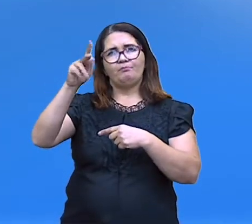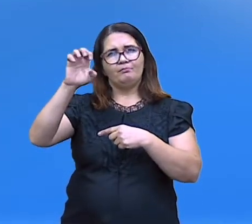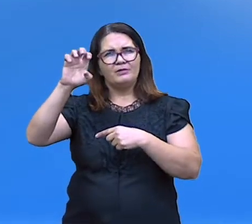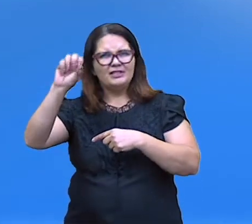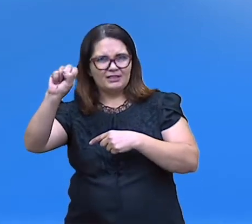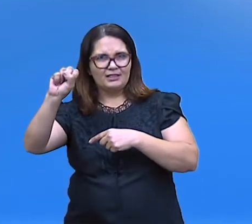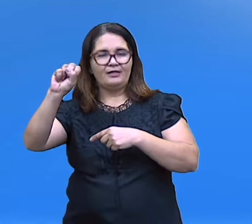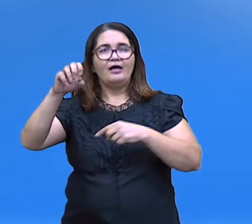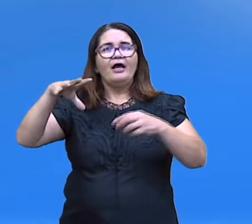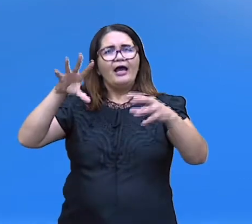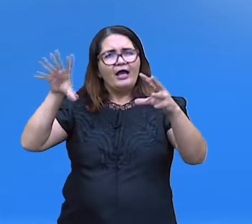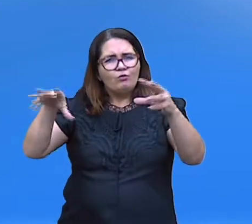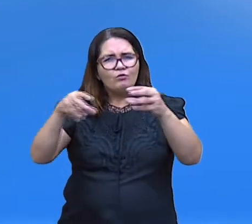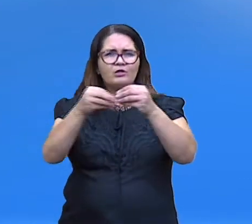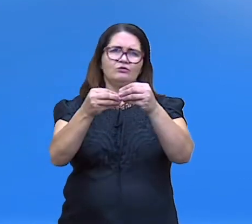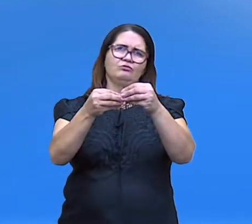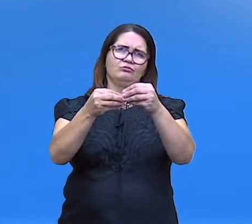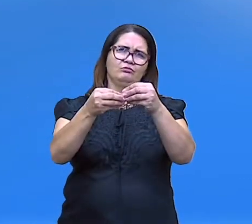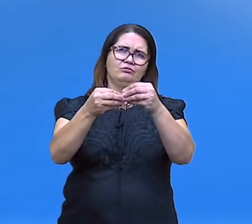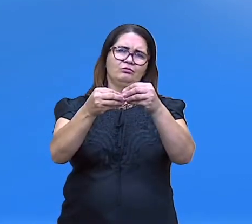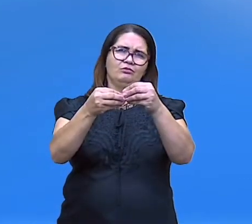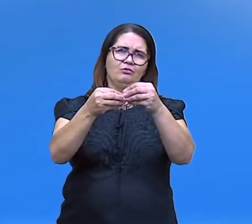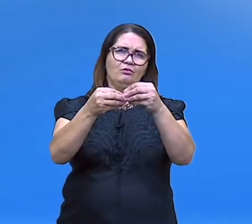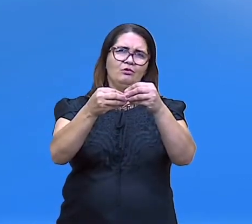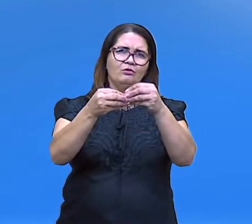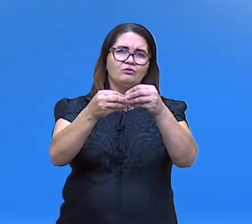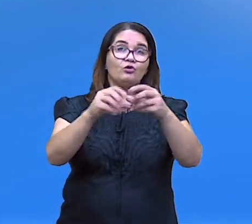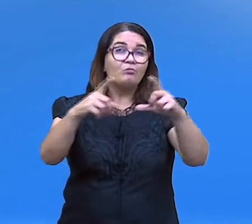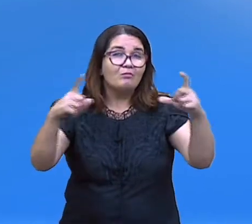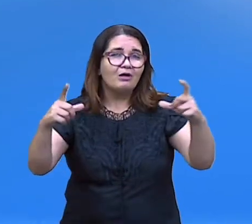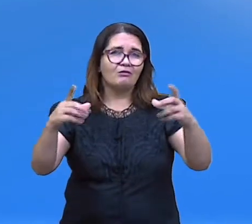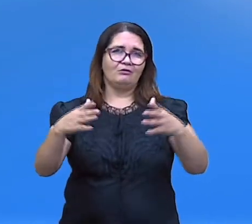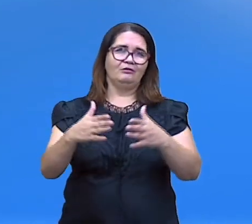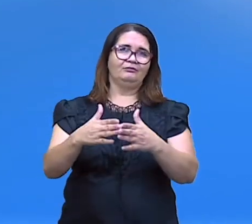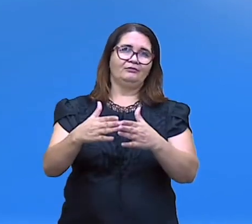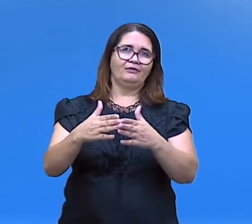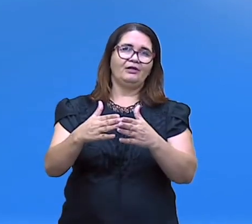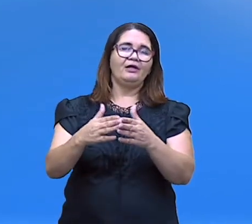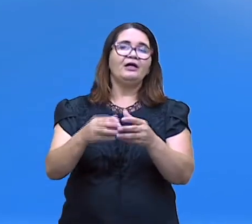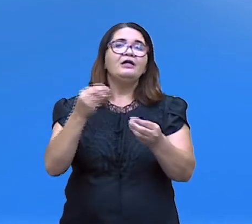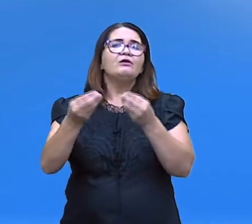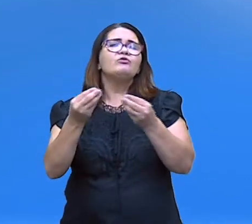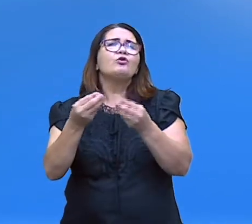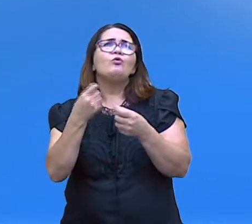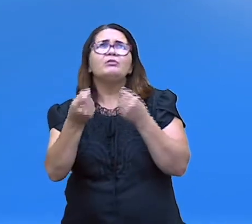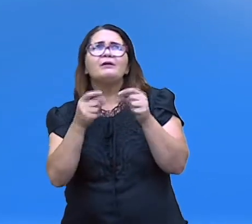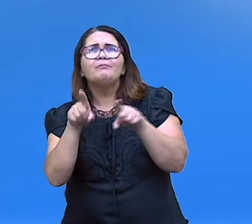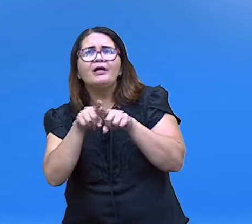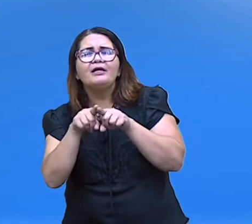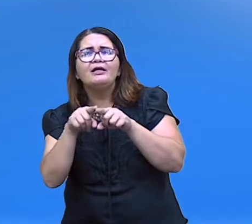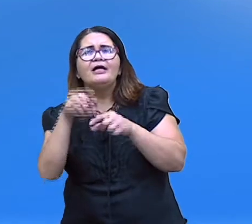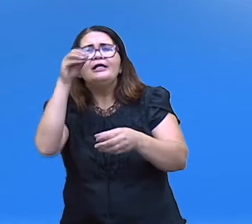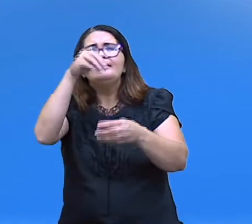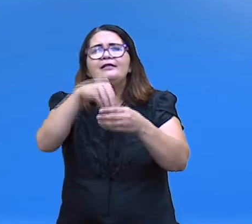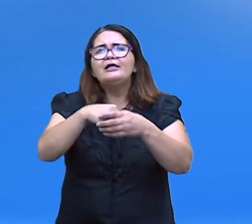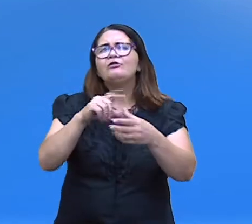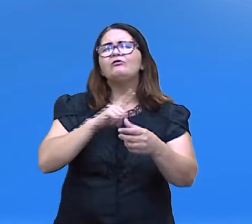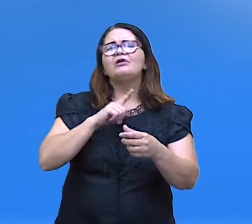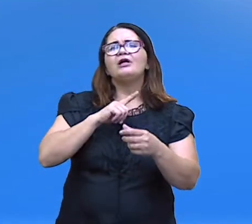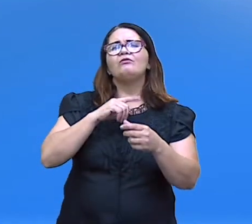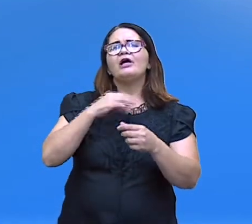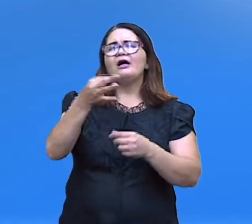storyline, uma intermediária entre a storyline e o argumento, ok? Que vamos falar daqui a